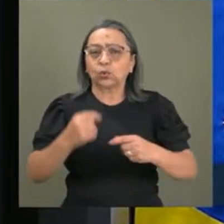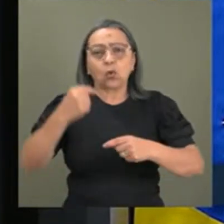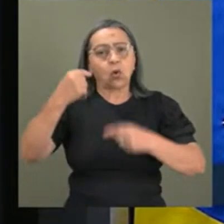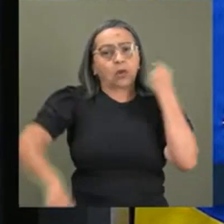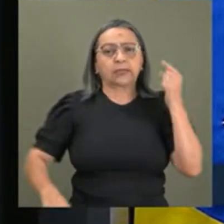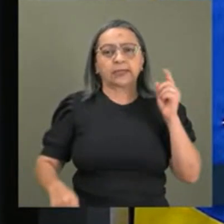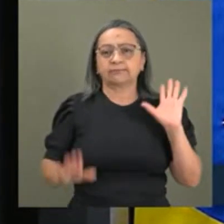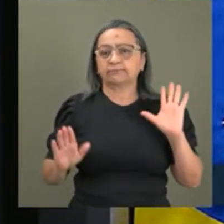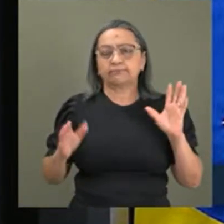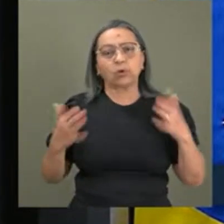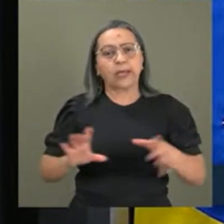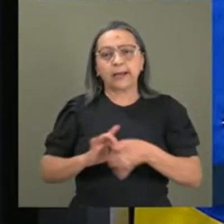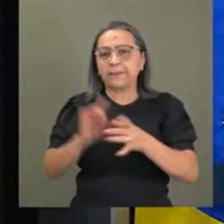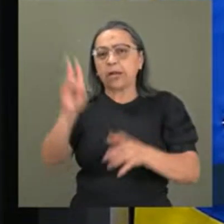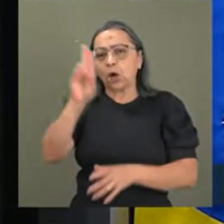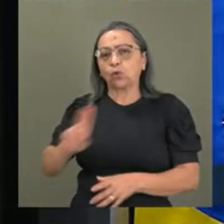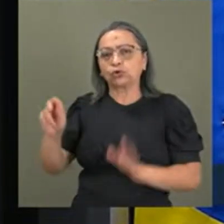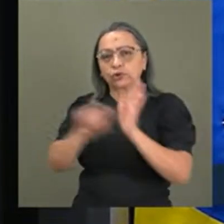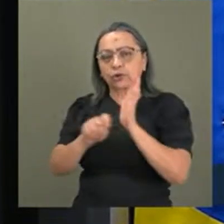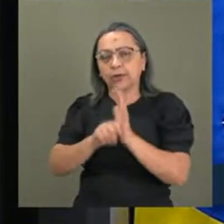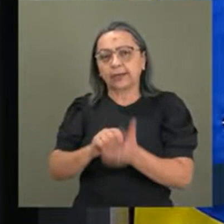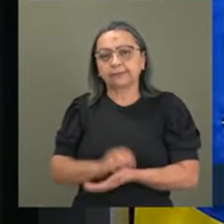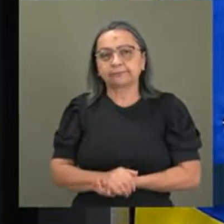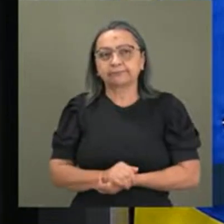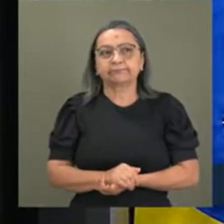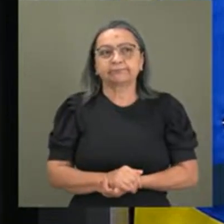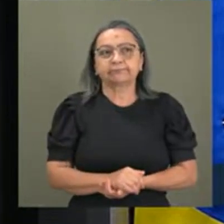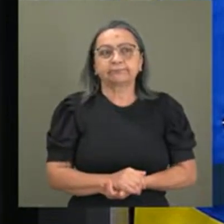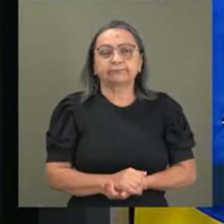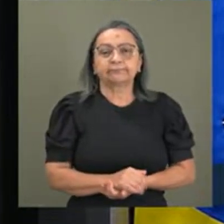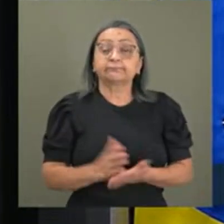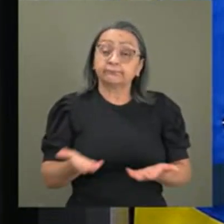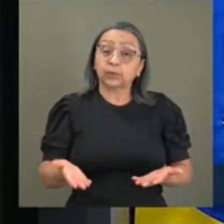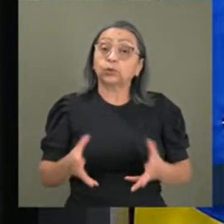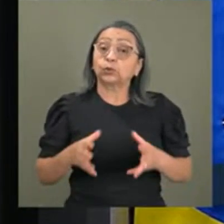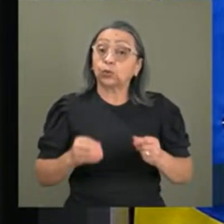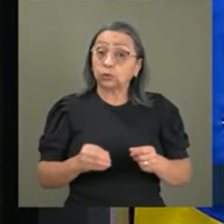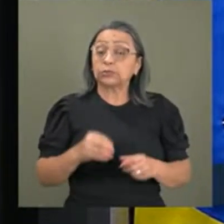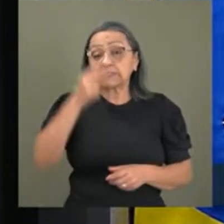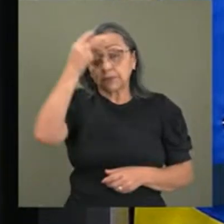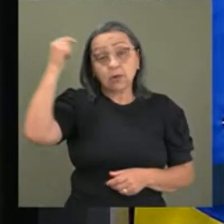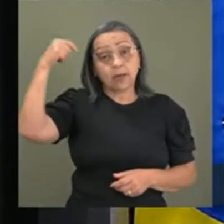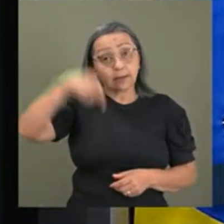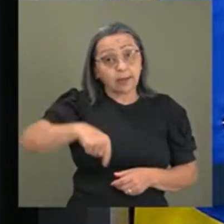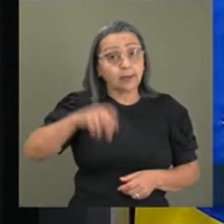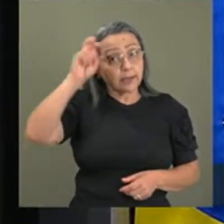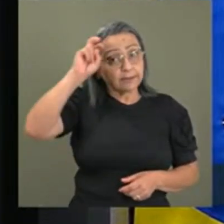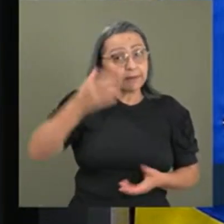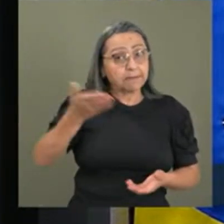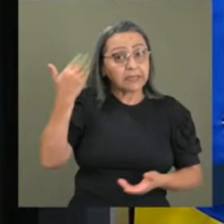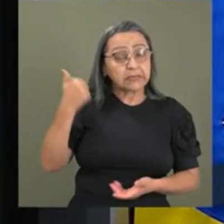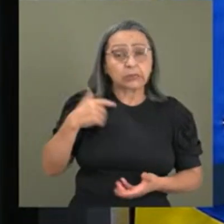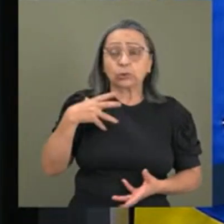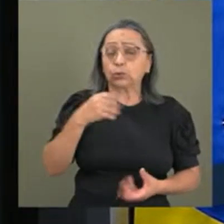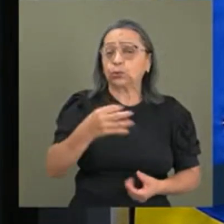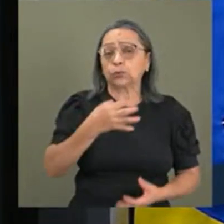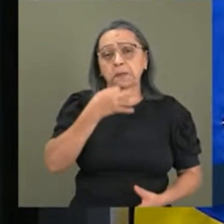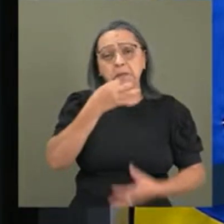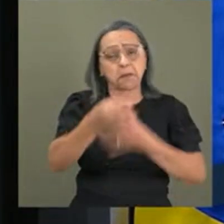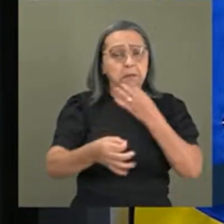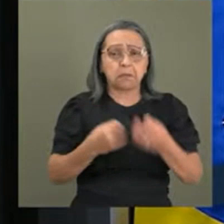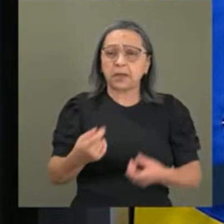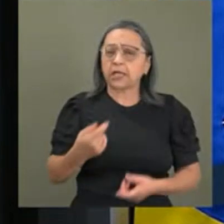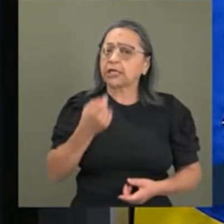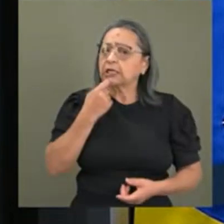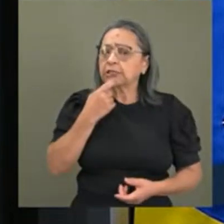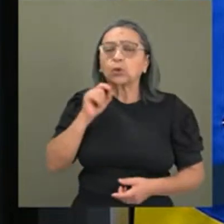Todos, em uníssono, ressaltaram as críticas ao julgamento em curso do